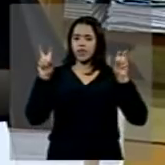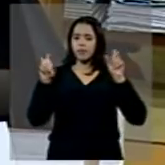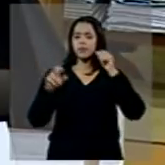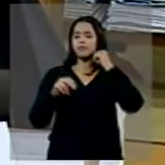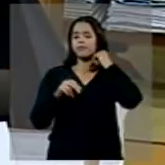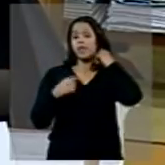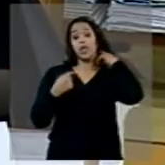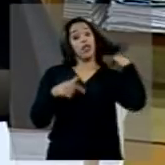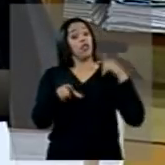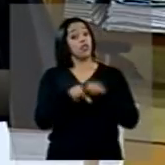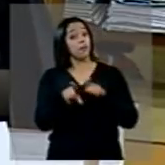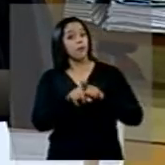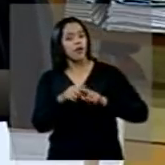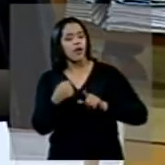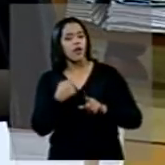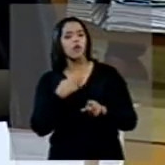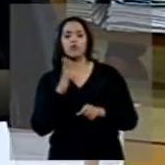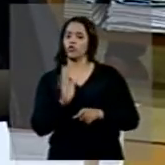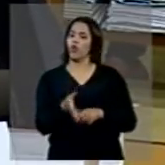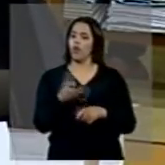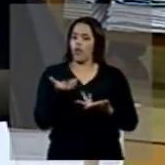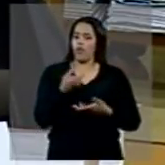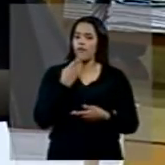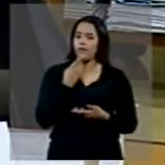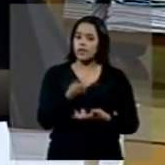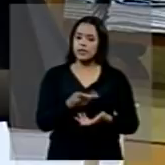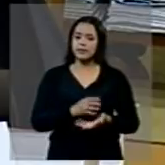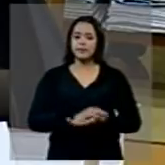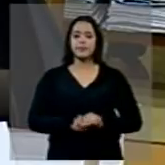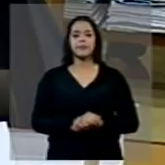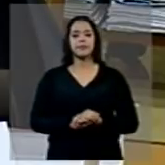eu registro, desde logo,